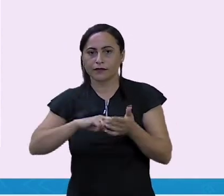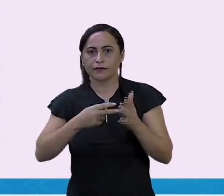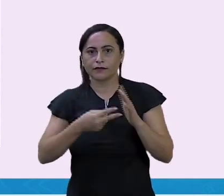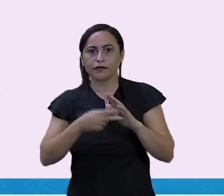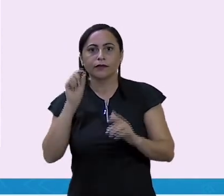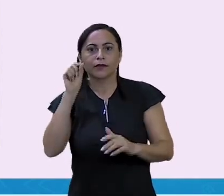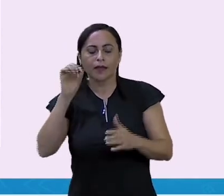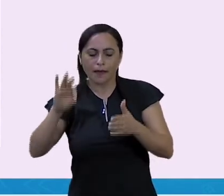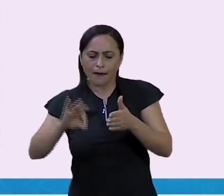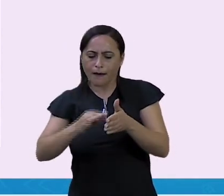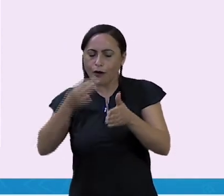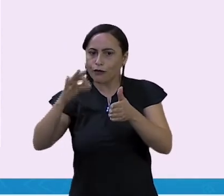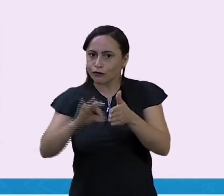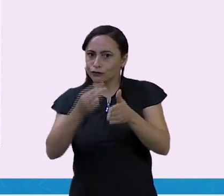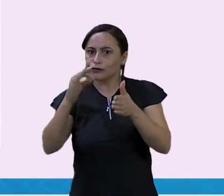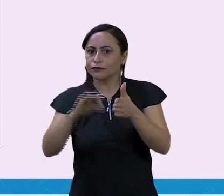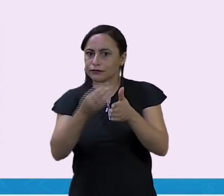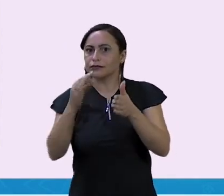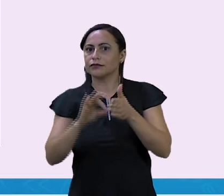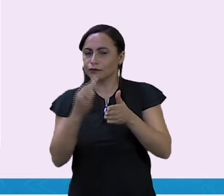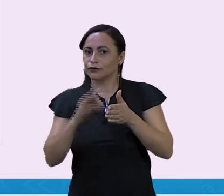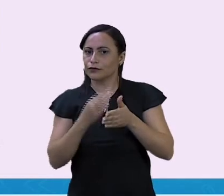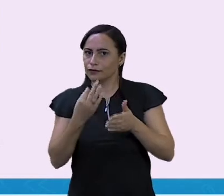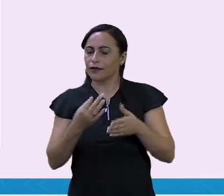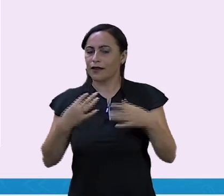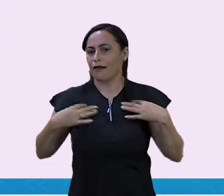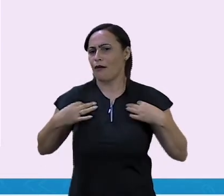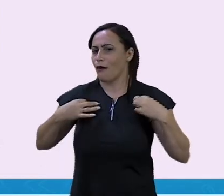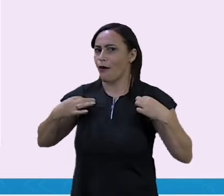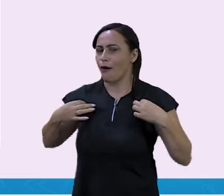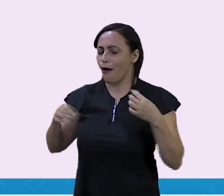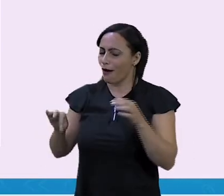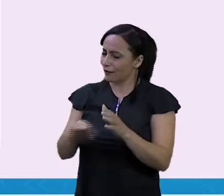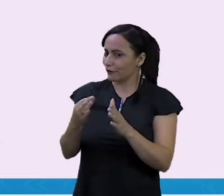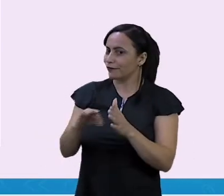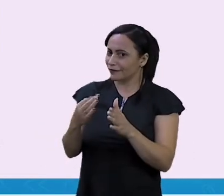qualquer fio. É aquilo que nós chamamos de costura. Vamos